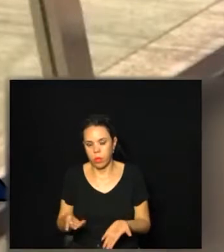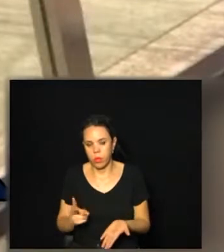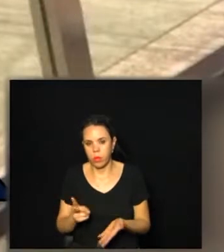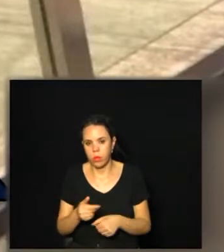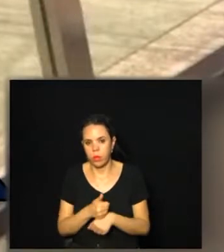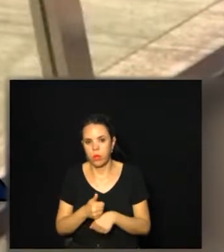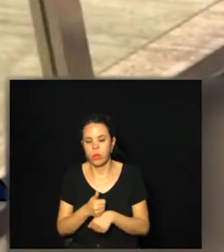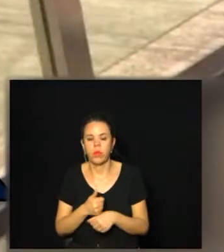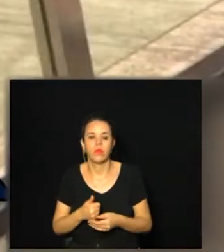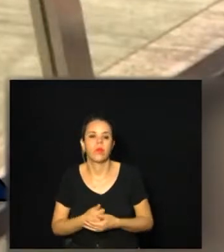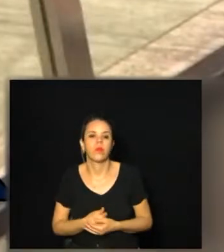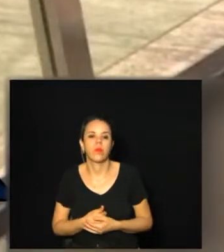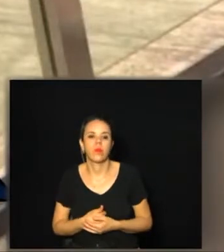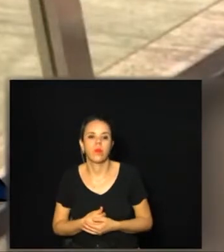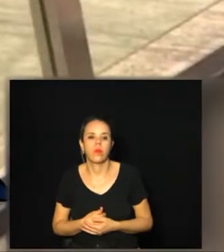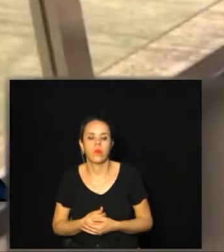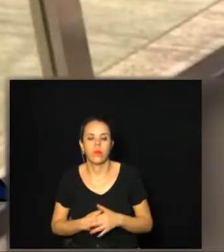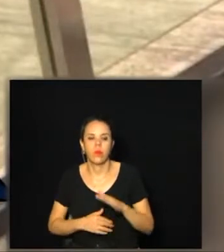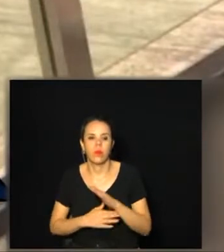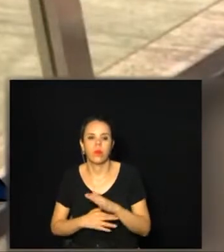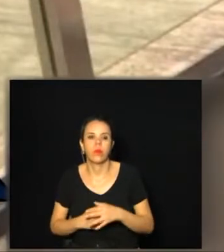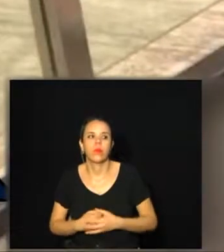seguimento ao rito da casa.